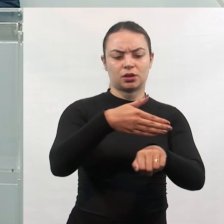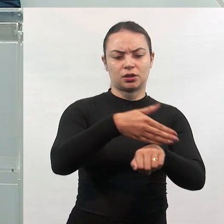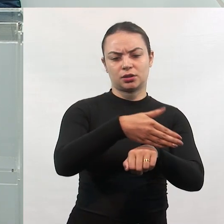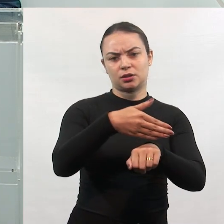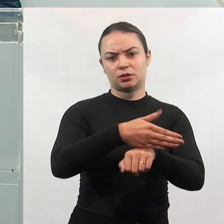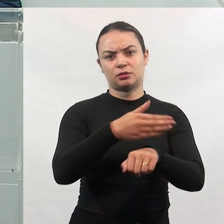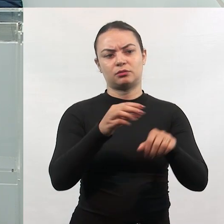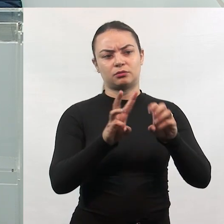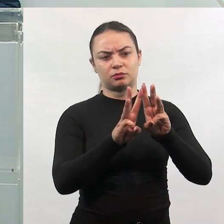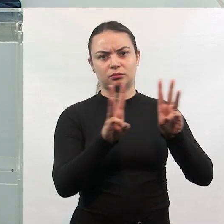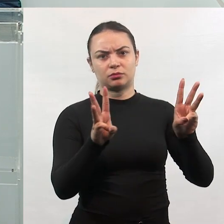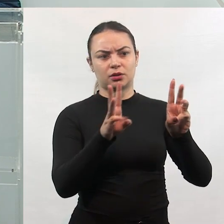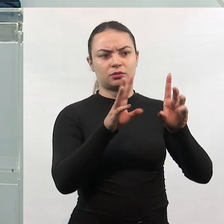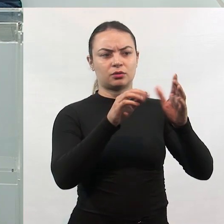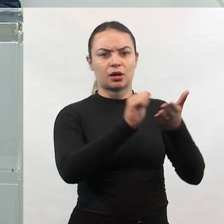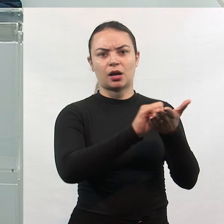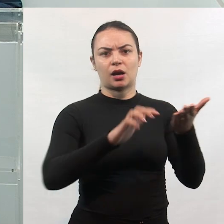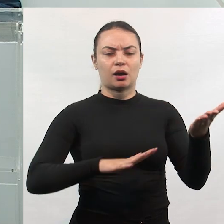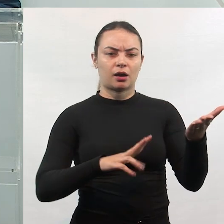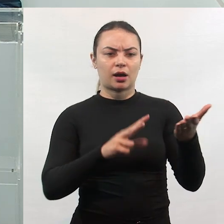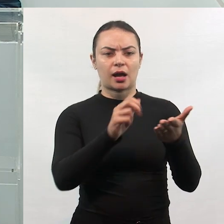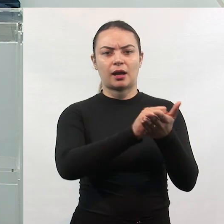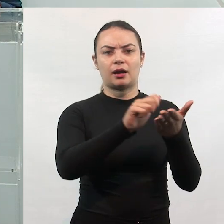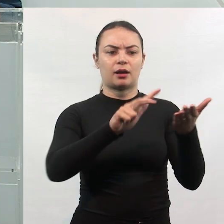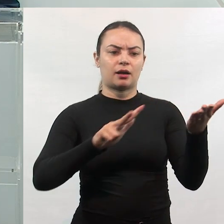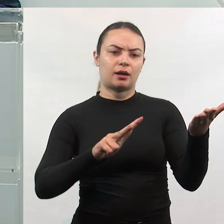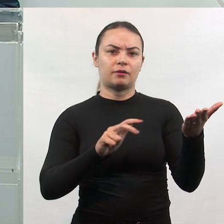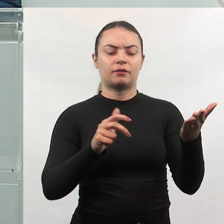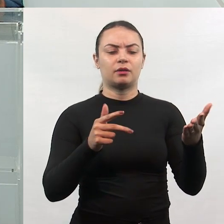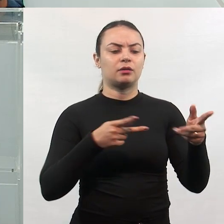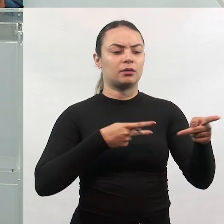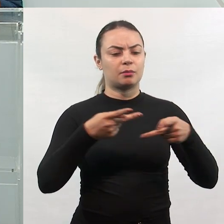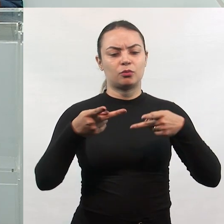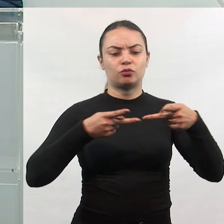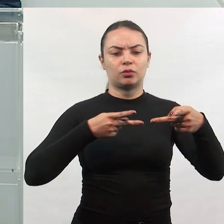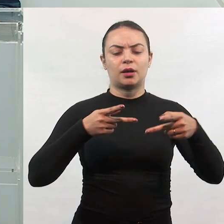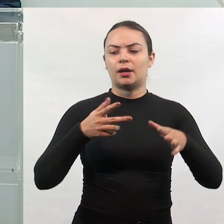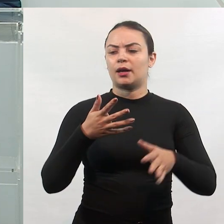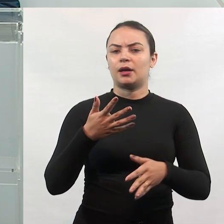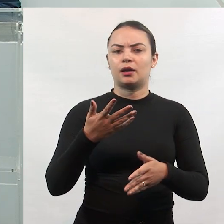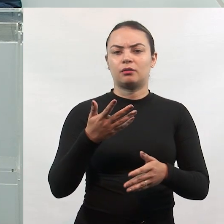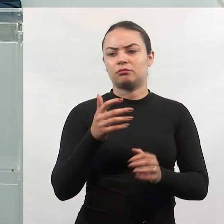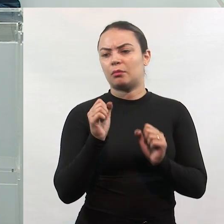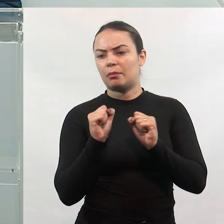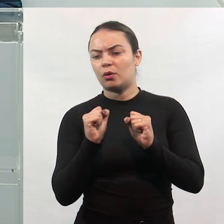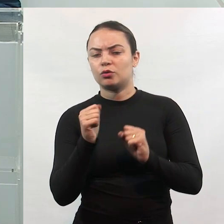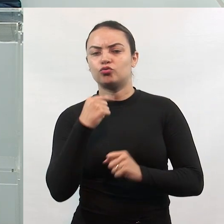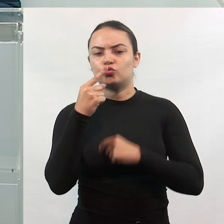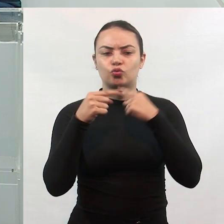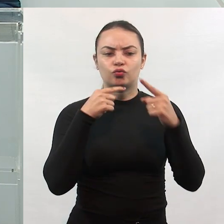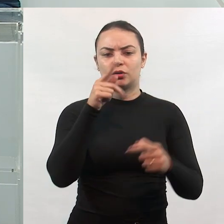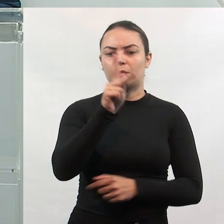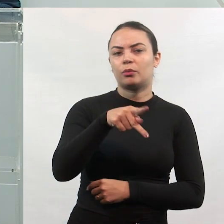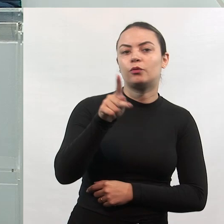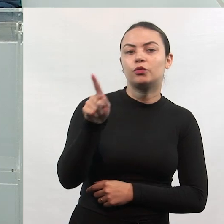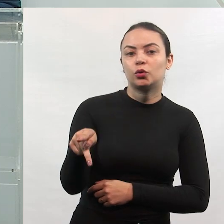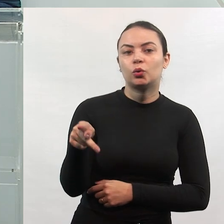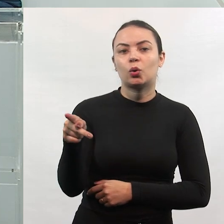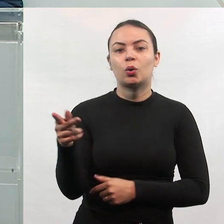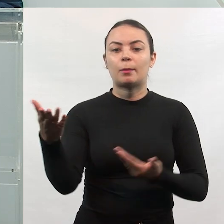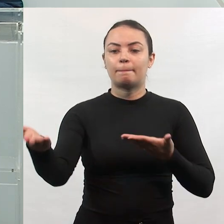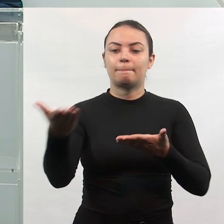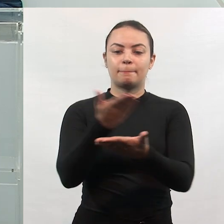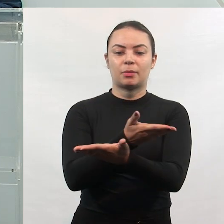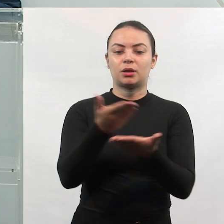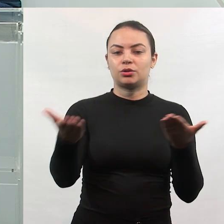você pode acessar o nosso chat por meio dos nossos professores mediadores, ou por mim mesmo, né, enquanto professor da disciplina. O